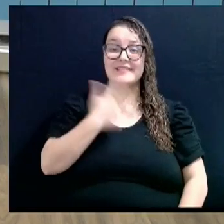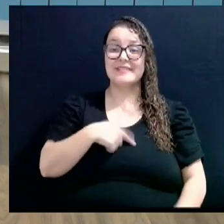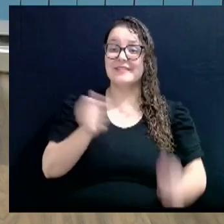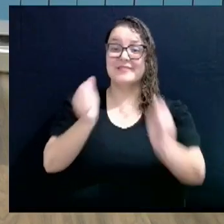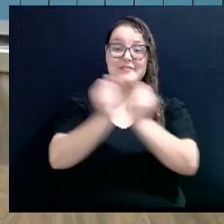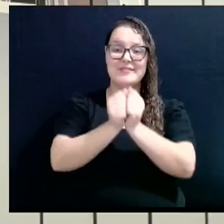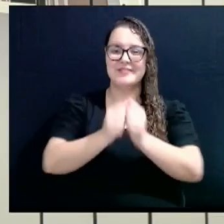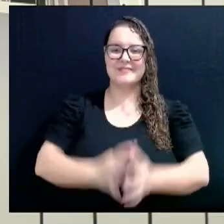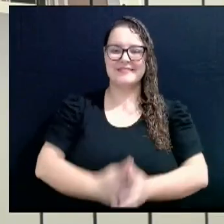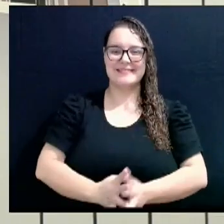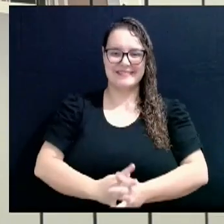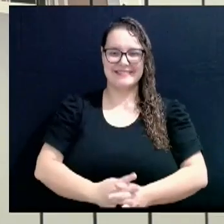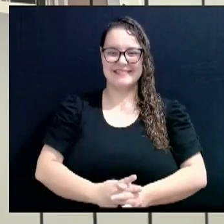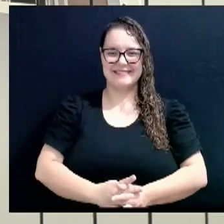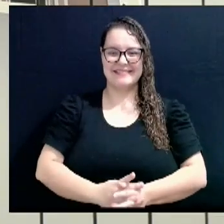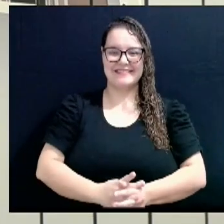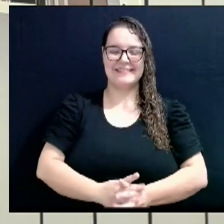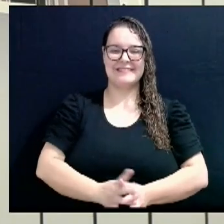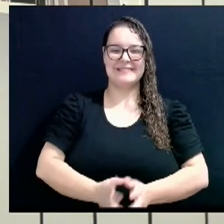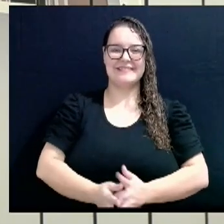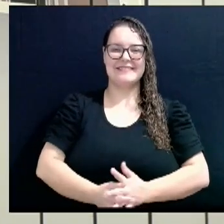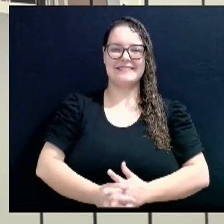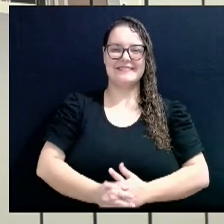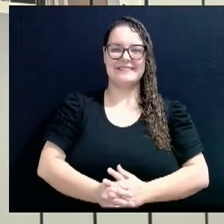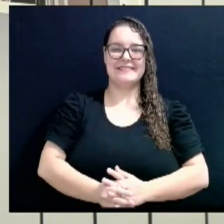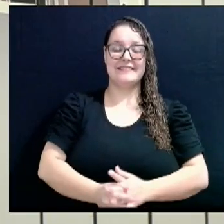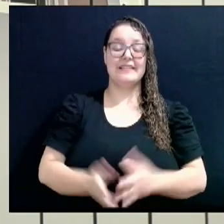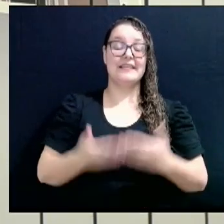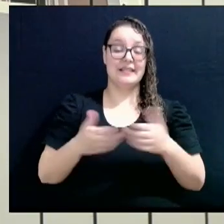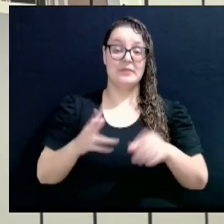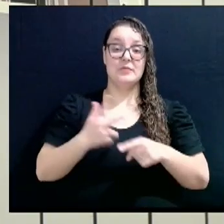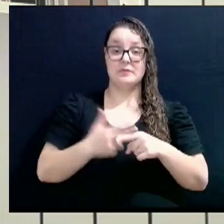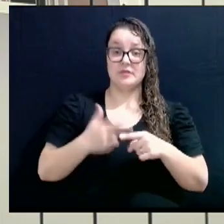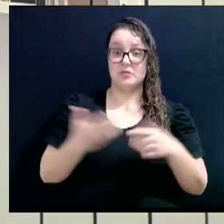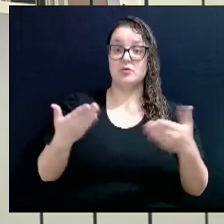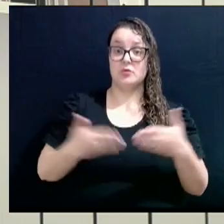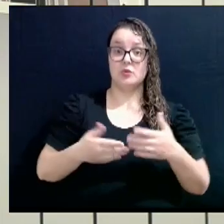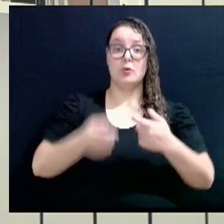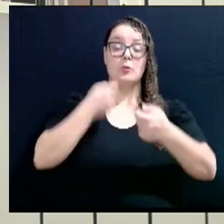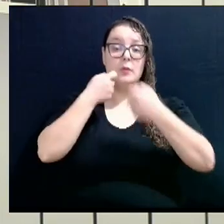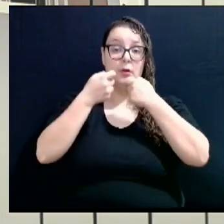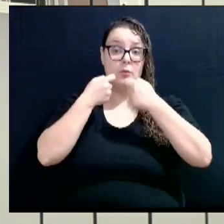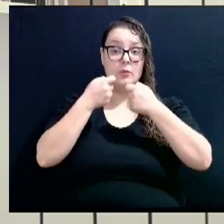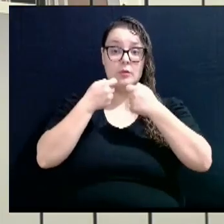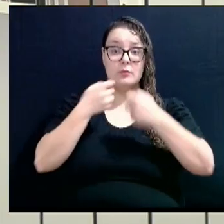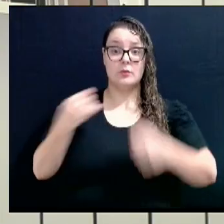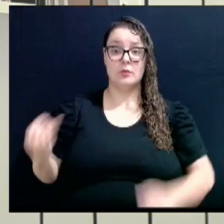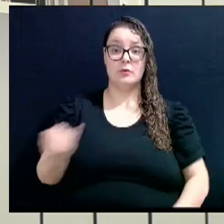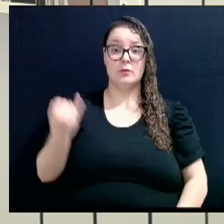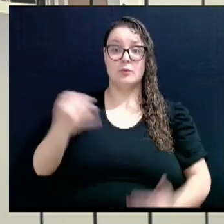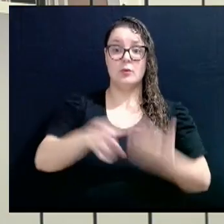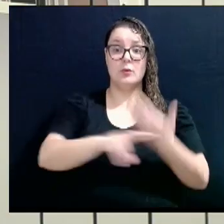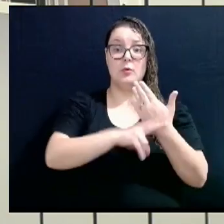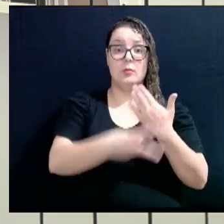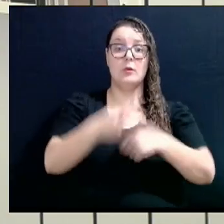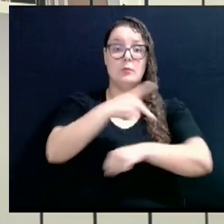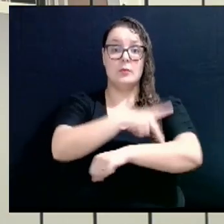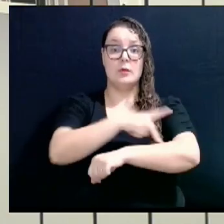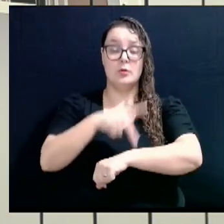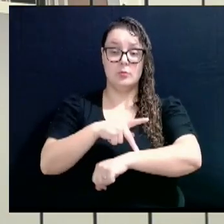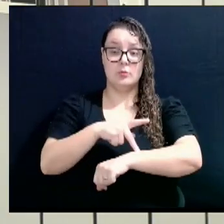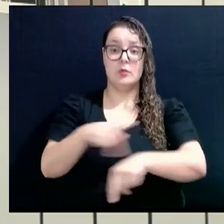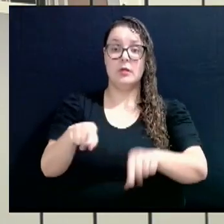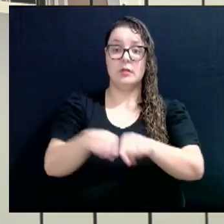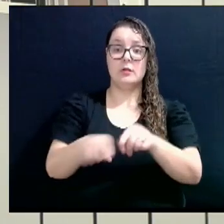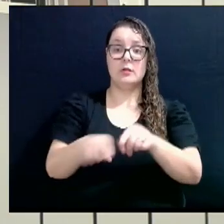nosso telejornal. A gente abre a edição de hoje com uma reportagem sobre o impacto pedagógico e o papel de uma escola